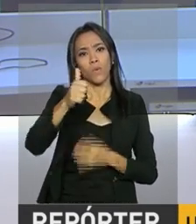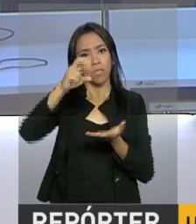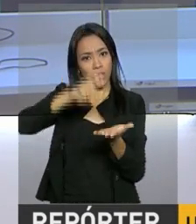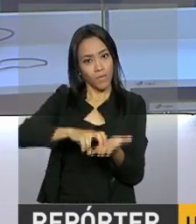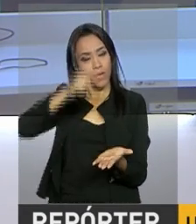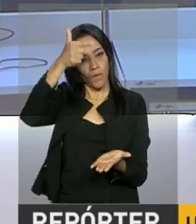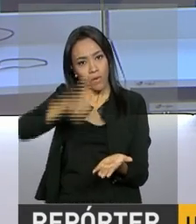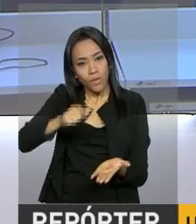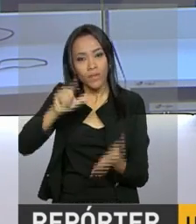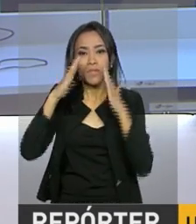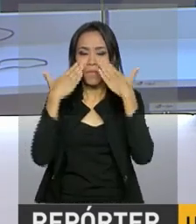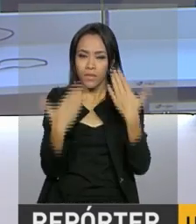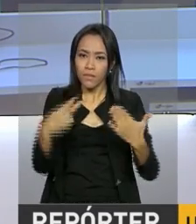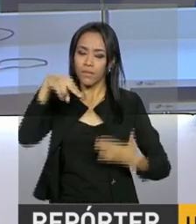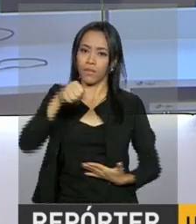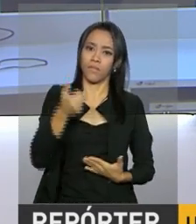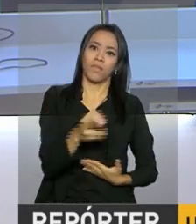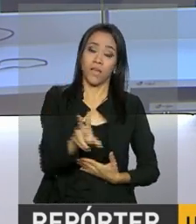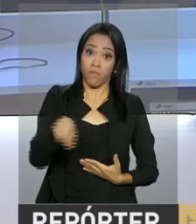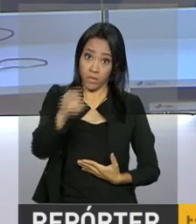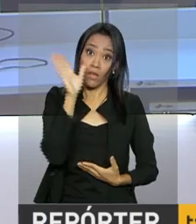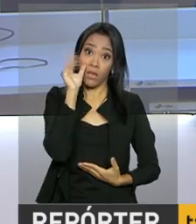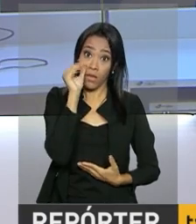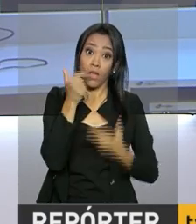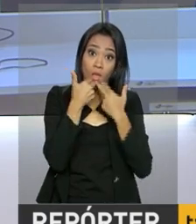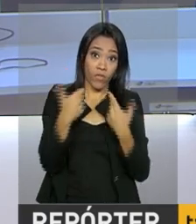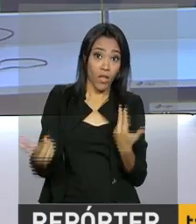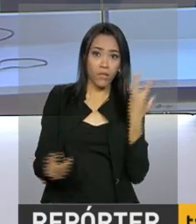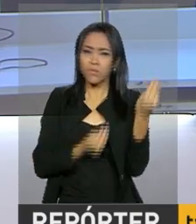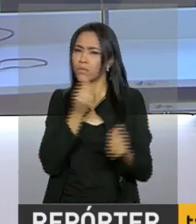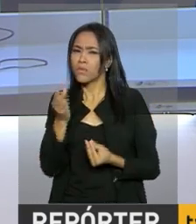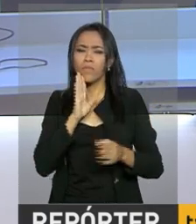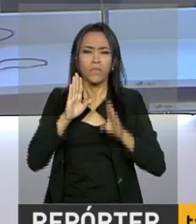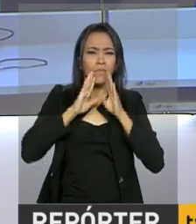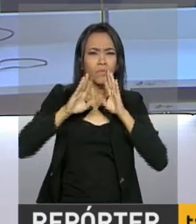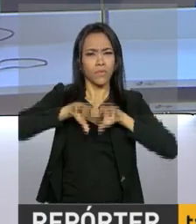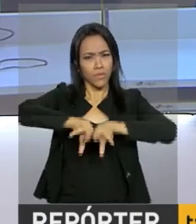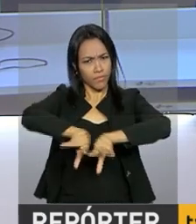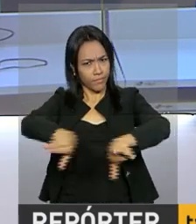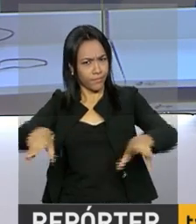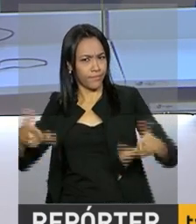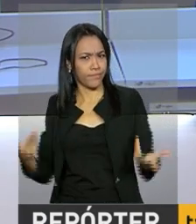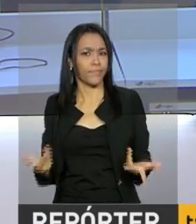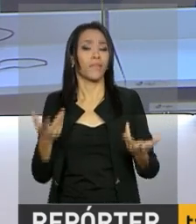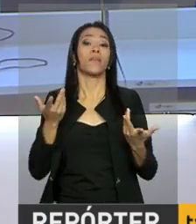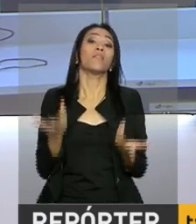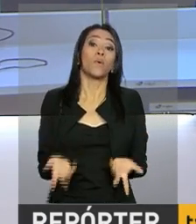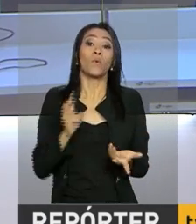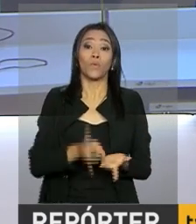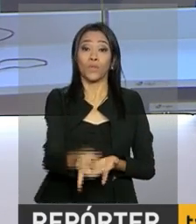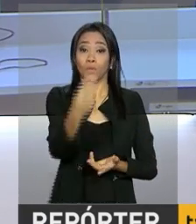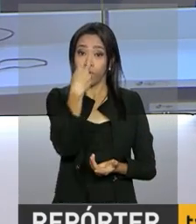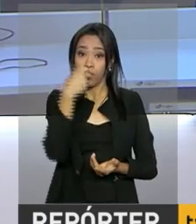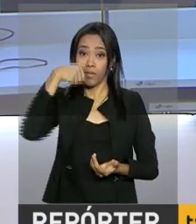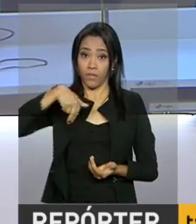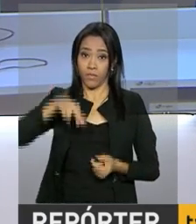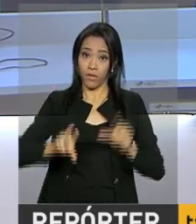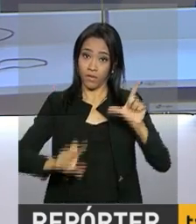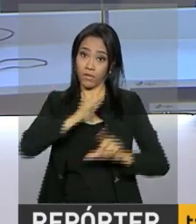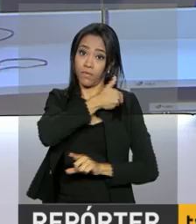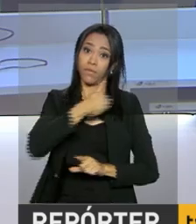próxima edição do repórter NBR você pode acompanhar também as novidades em nossas redes sociais Continue com a gente aqui na